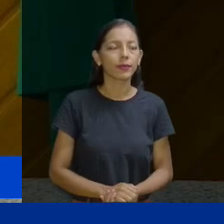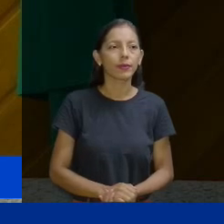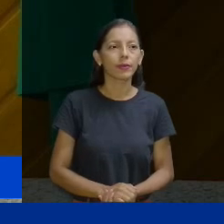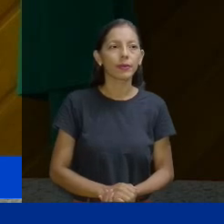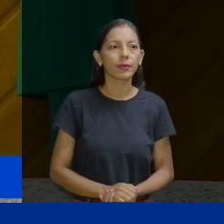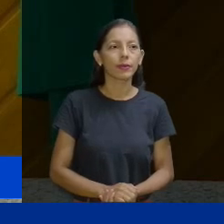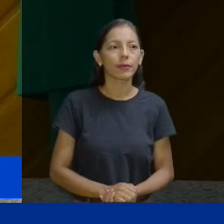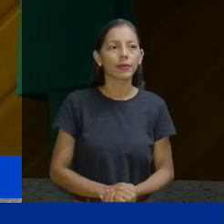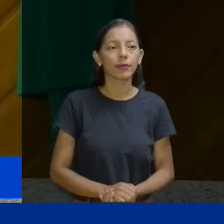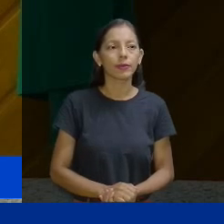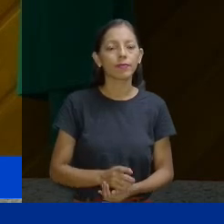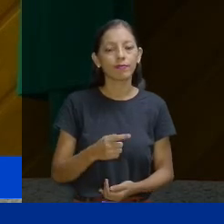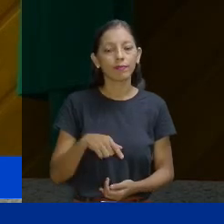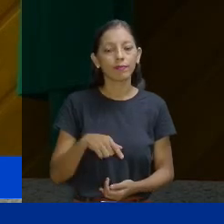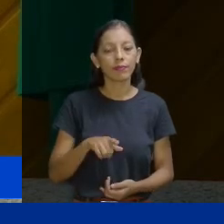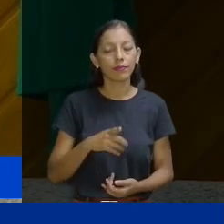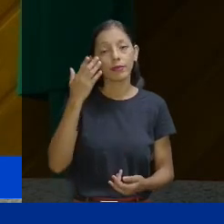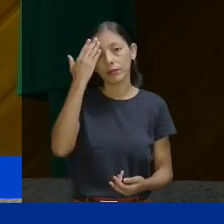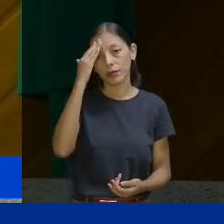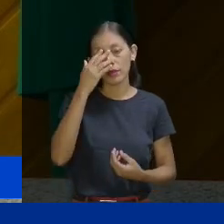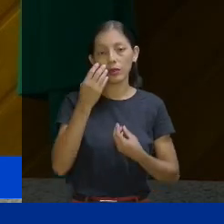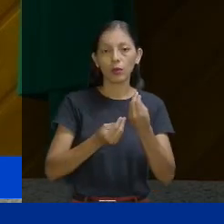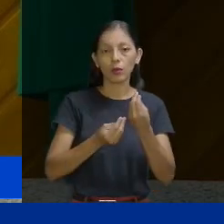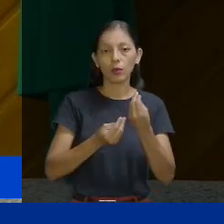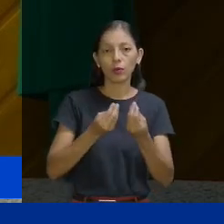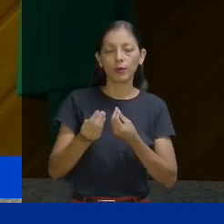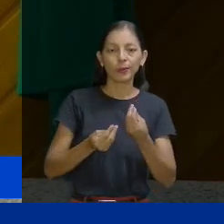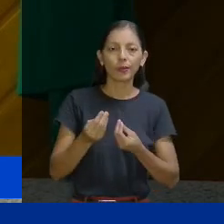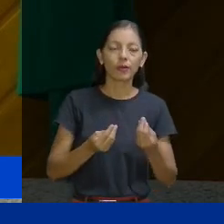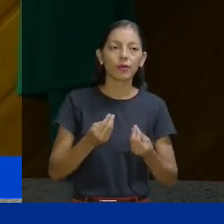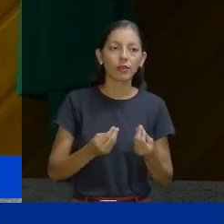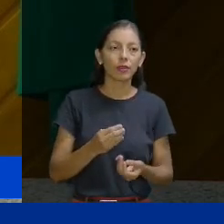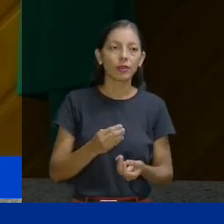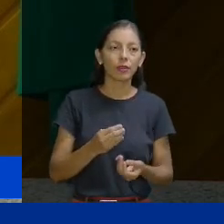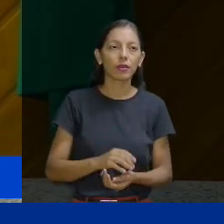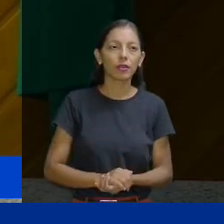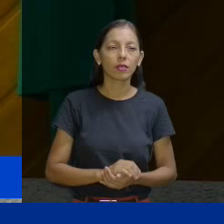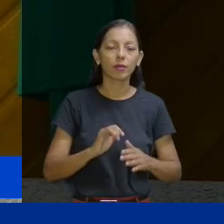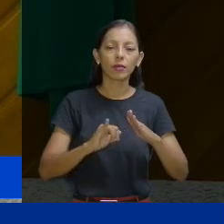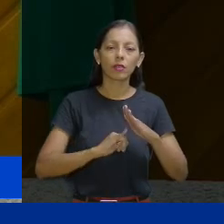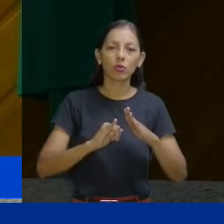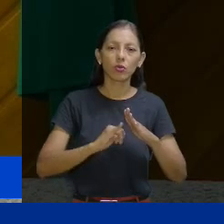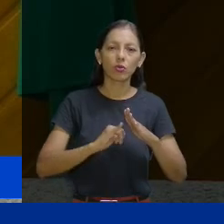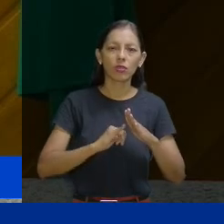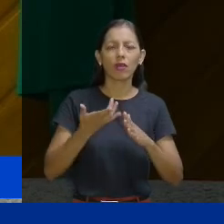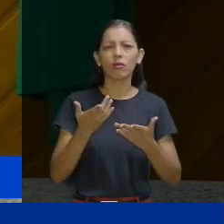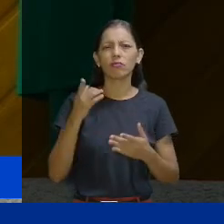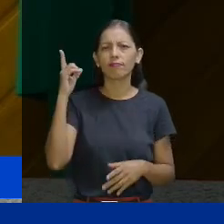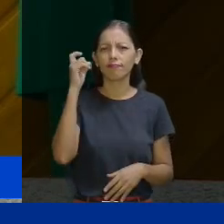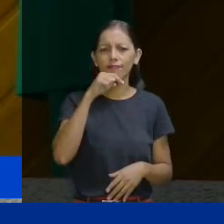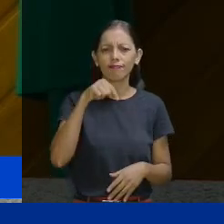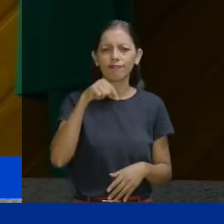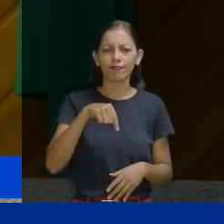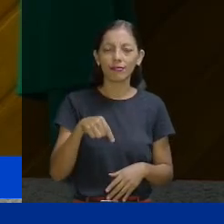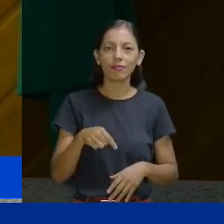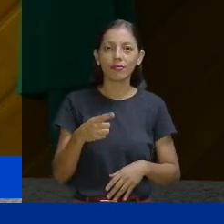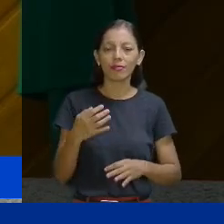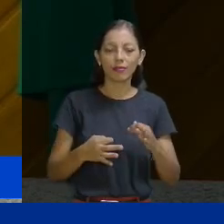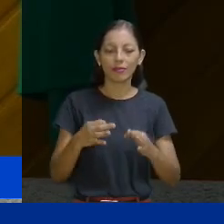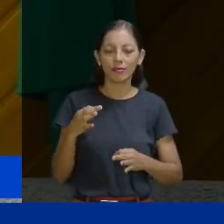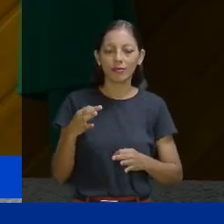que possamos entender como uma instituição tão complexa como é a Justiça